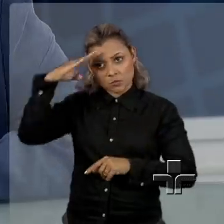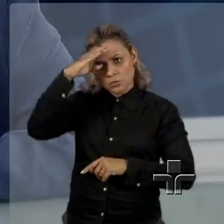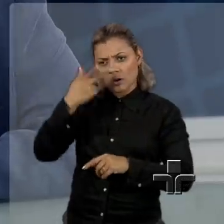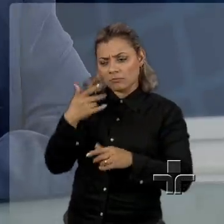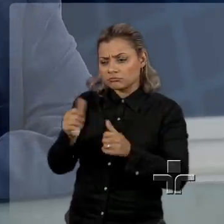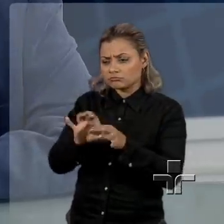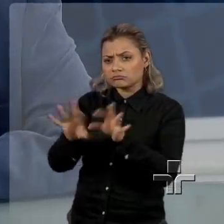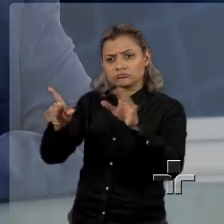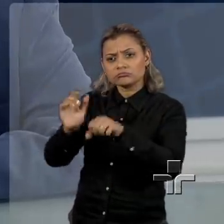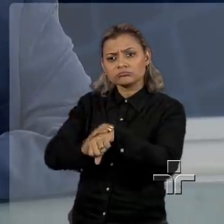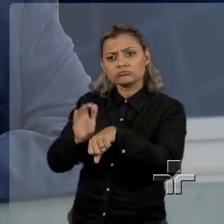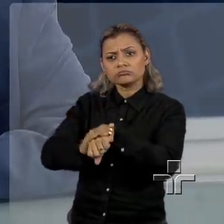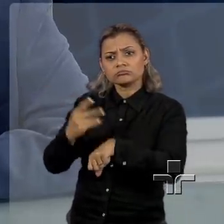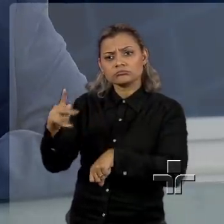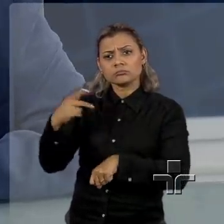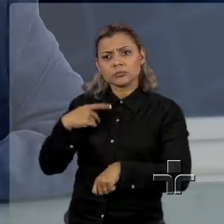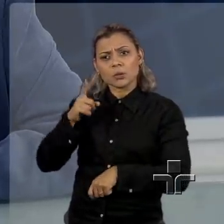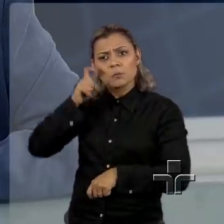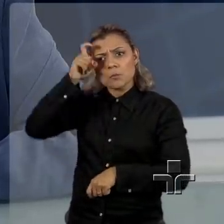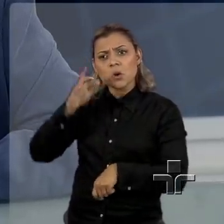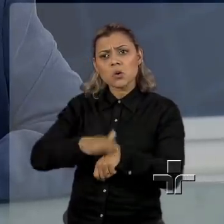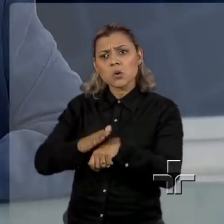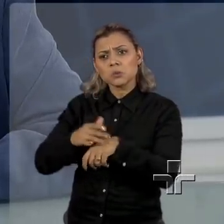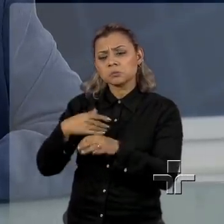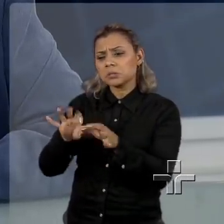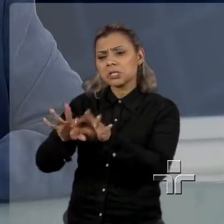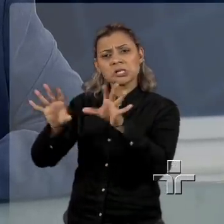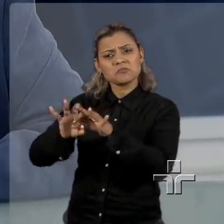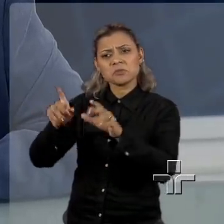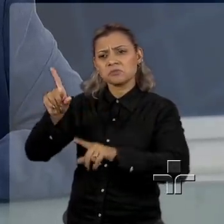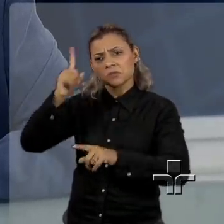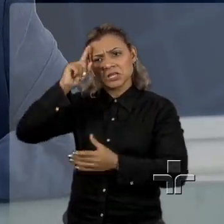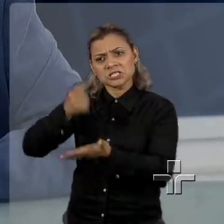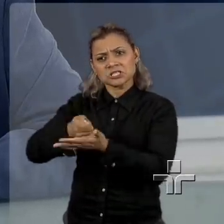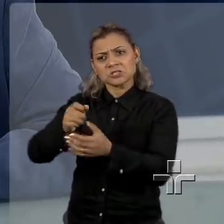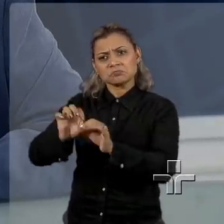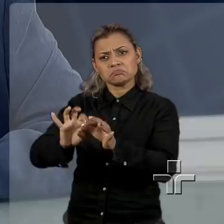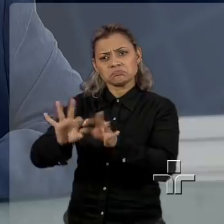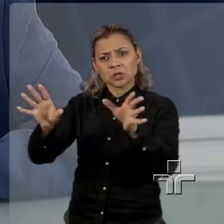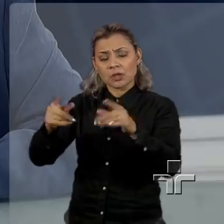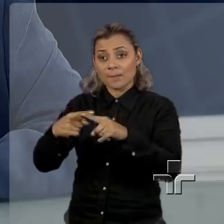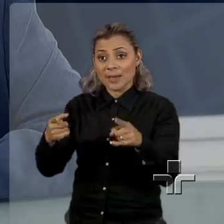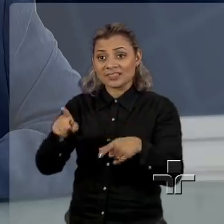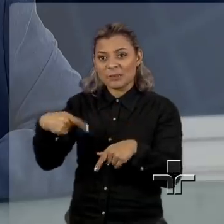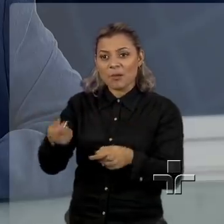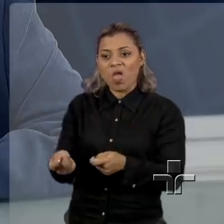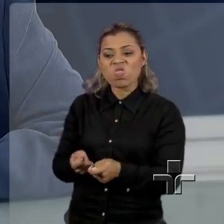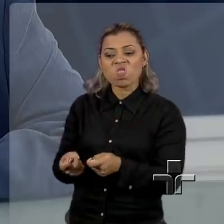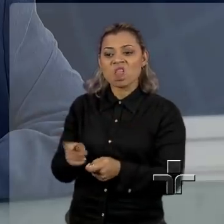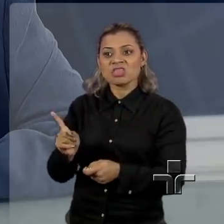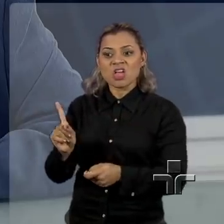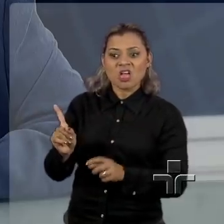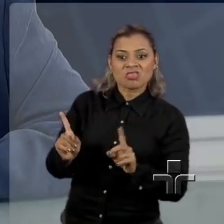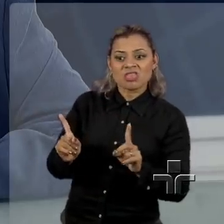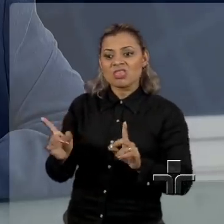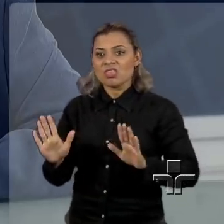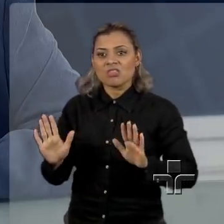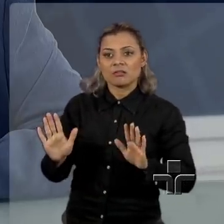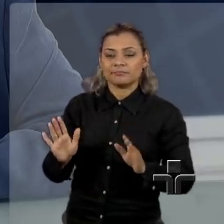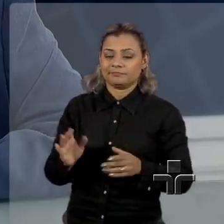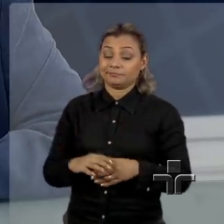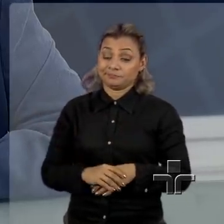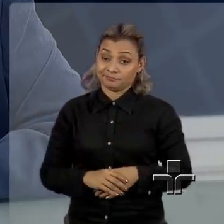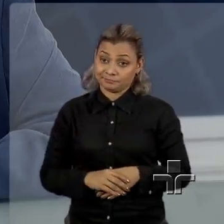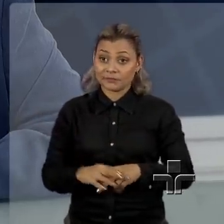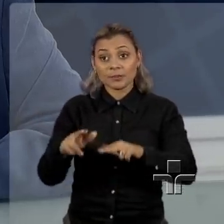branca e rasgou essa carta já 500 vezes na cara de todo mundo e na dele. A prisão do Temer, ela tem, então,